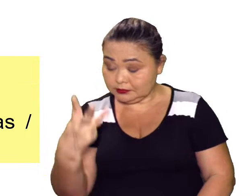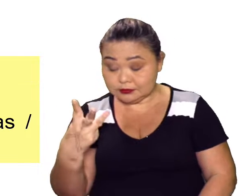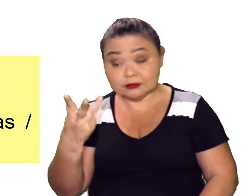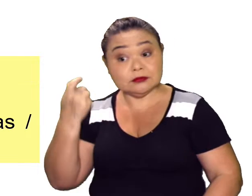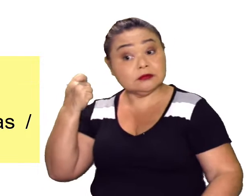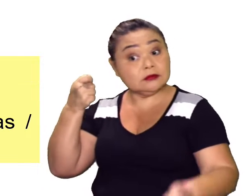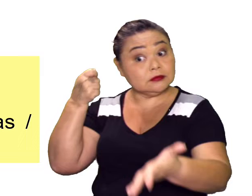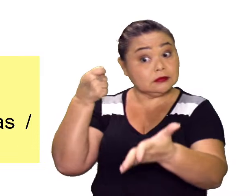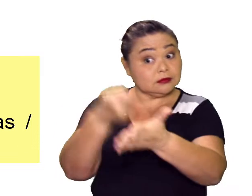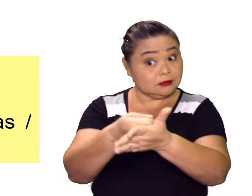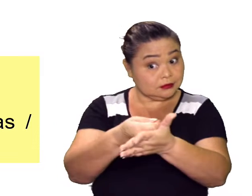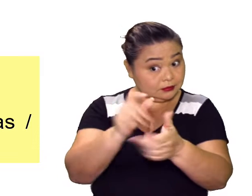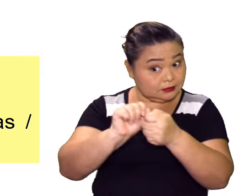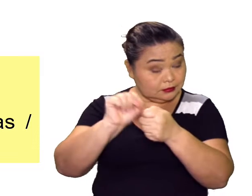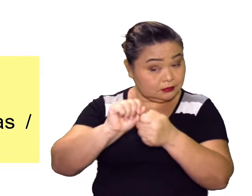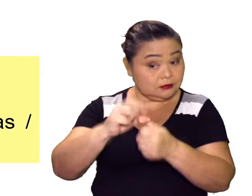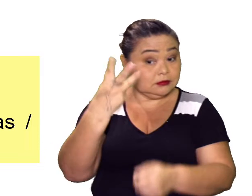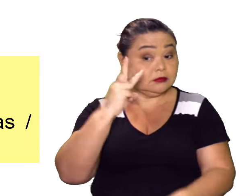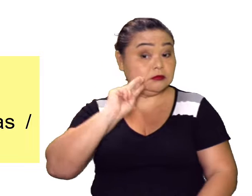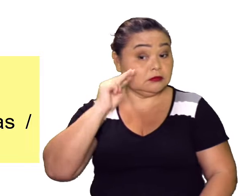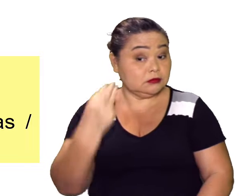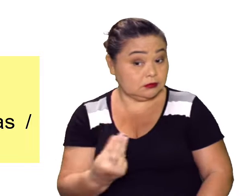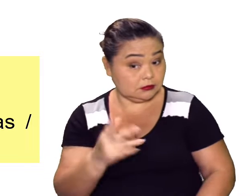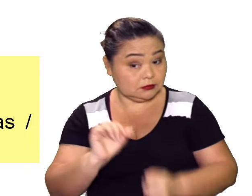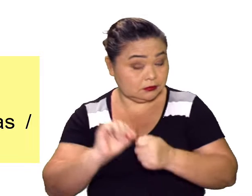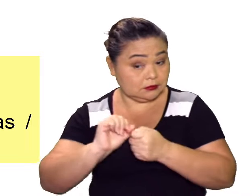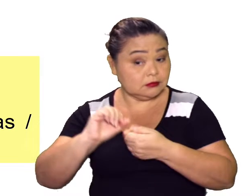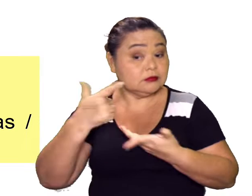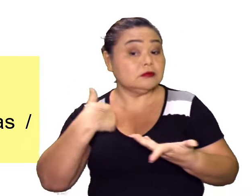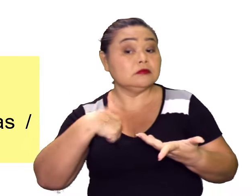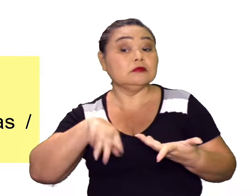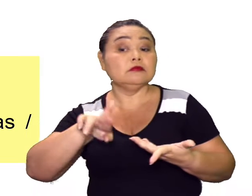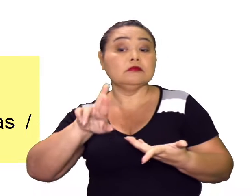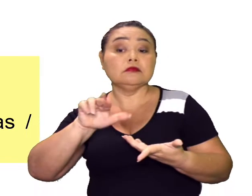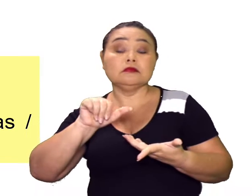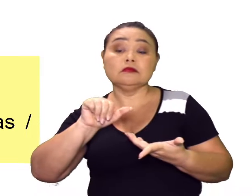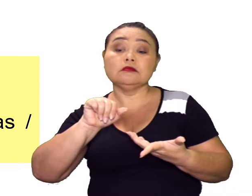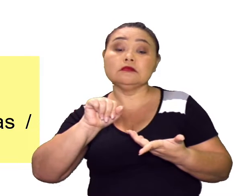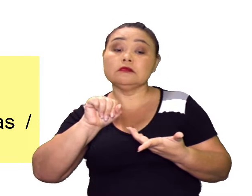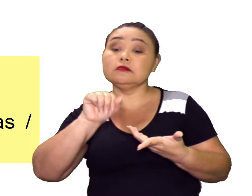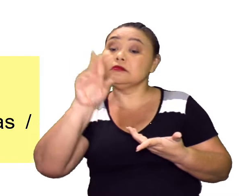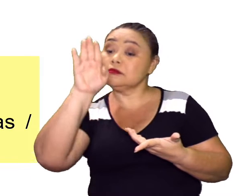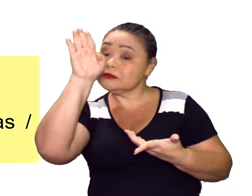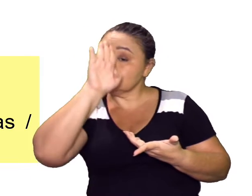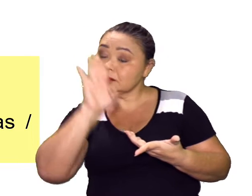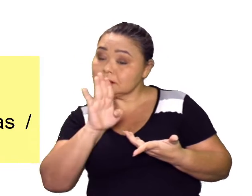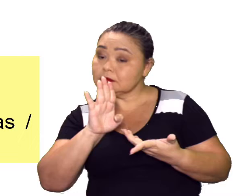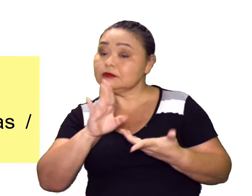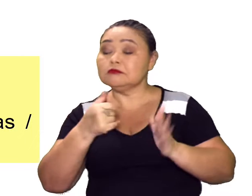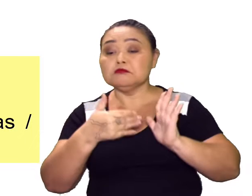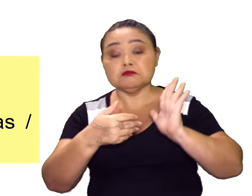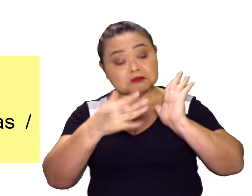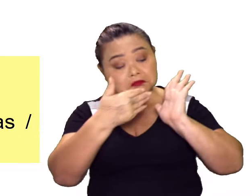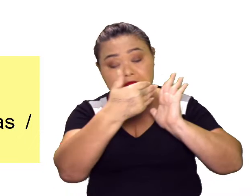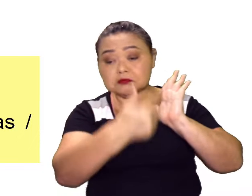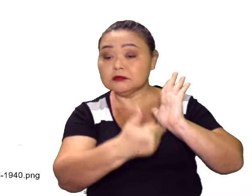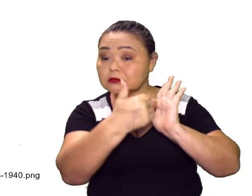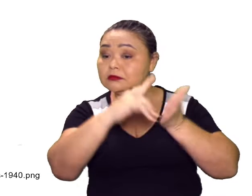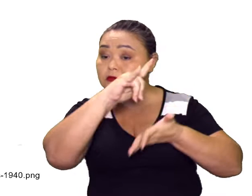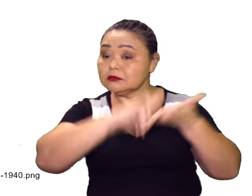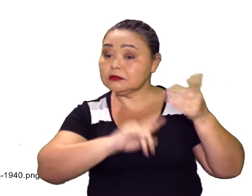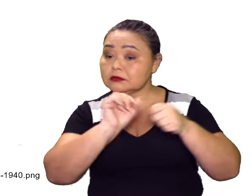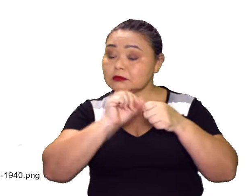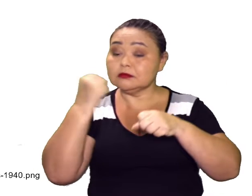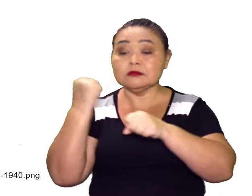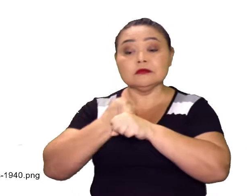2 milhões e o Brasil se comprometia a construir a estrada de ferro